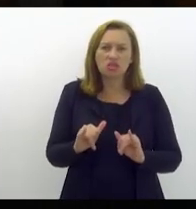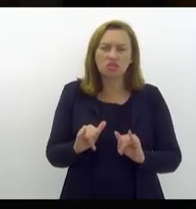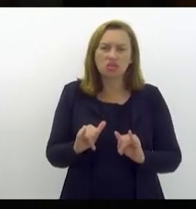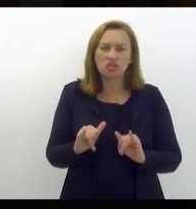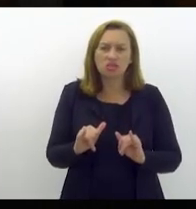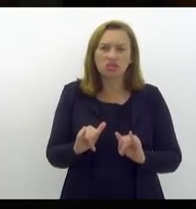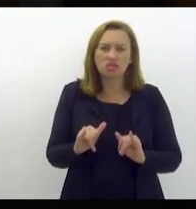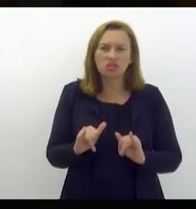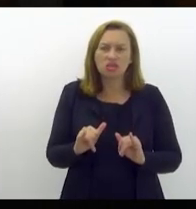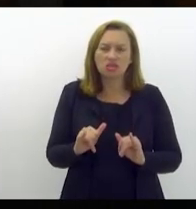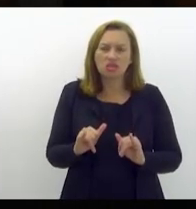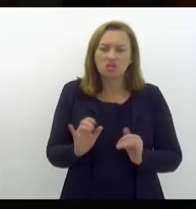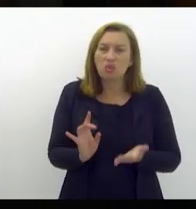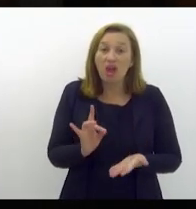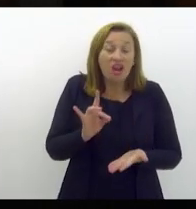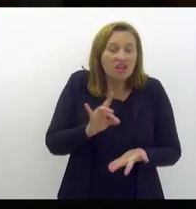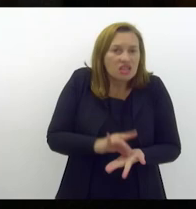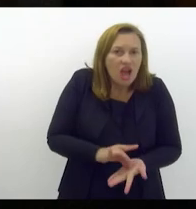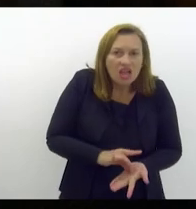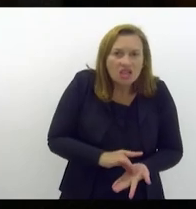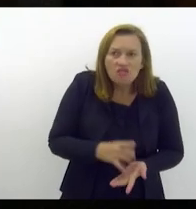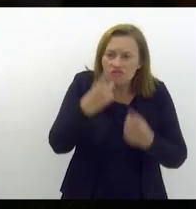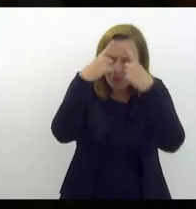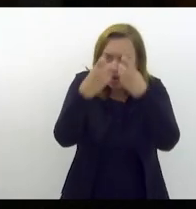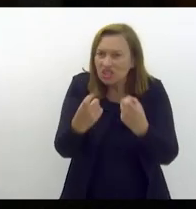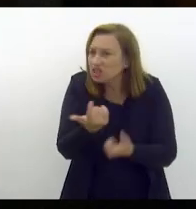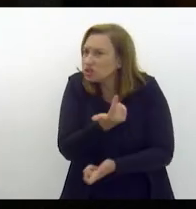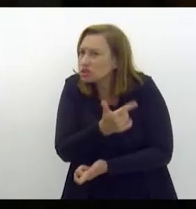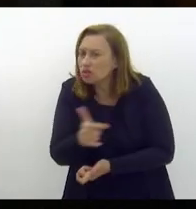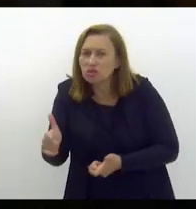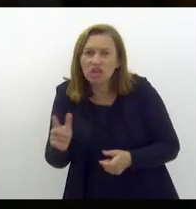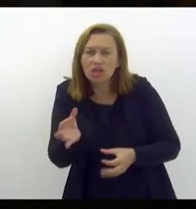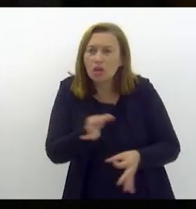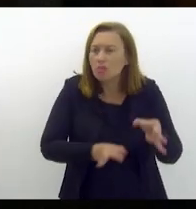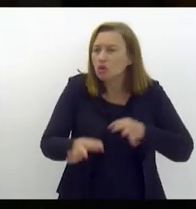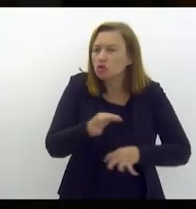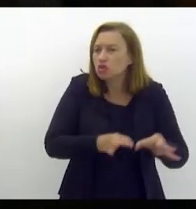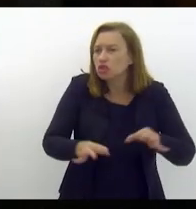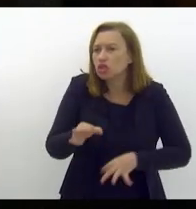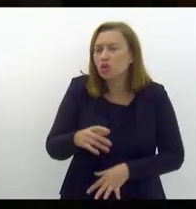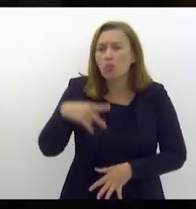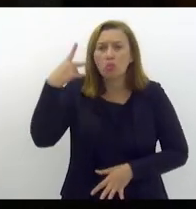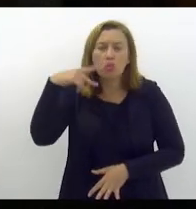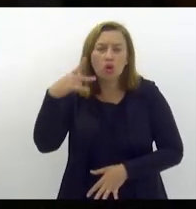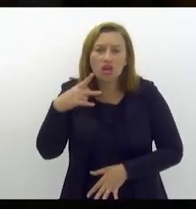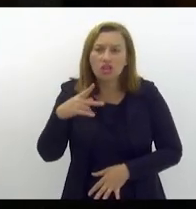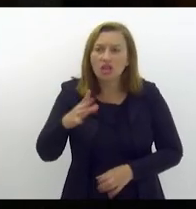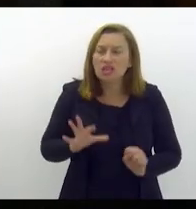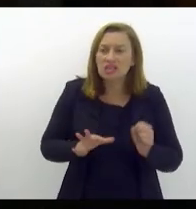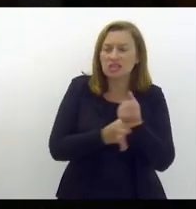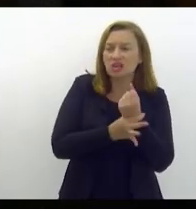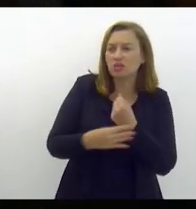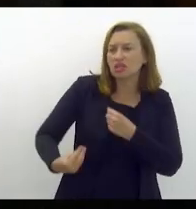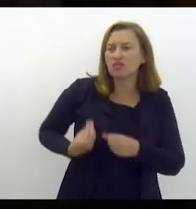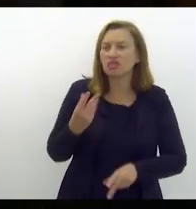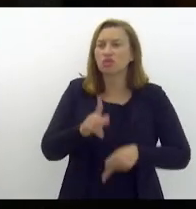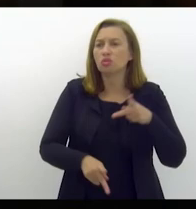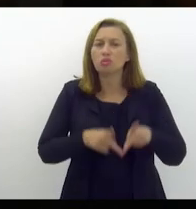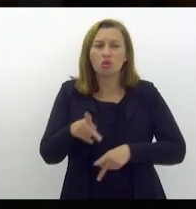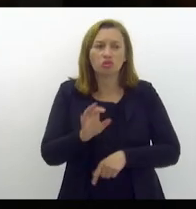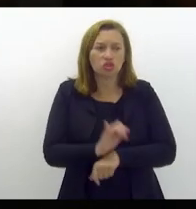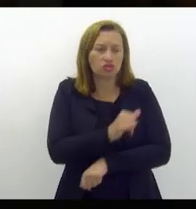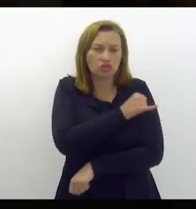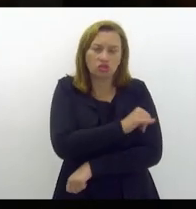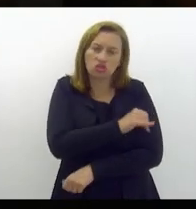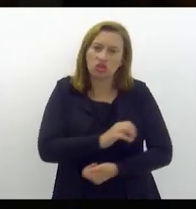realidade extremamente violenta, onde não há projeto político que garanta a vida da população do Estado do Rio de